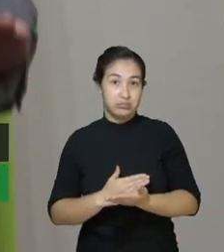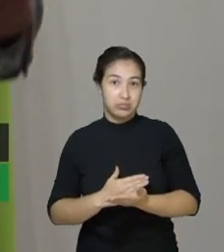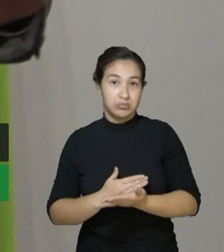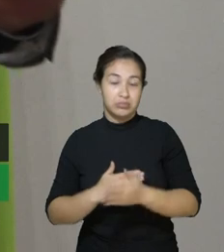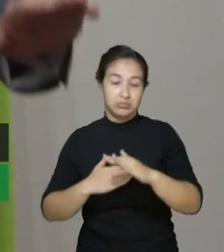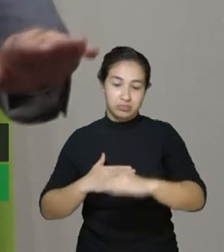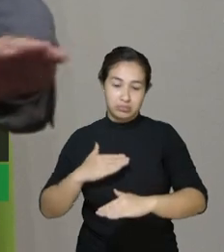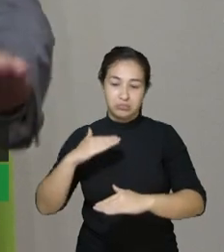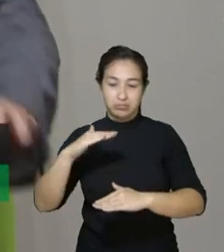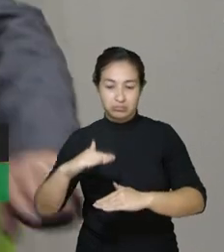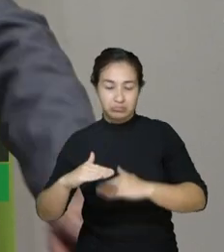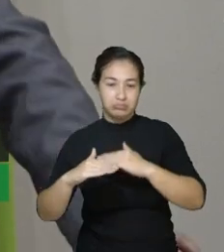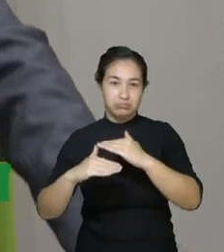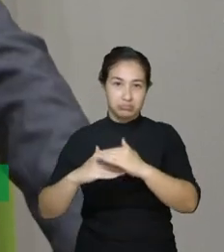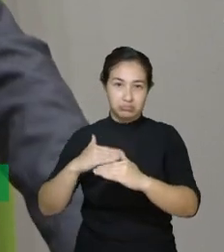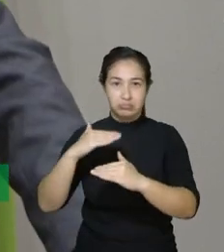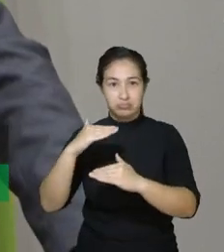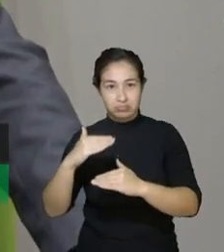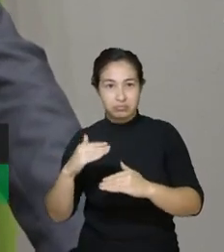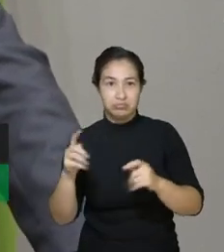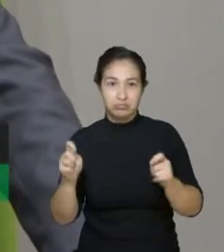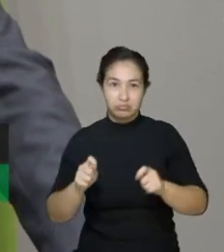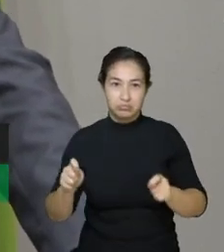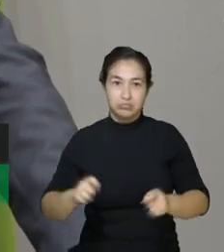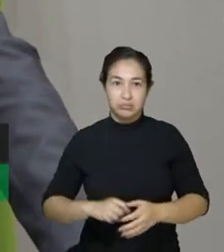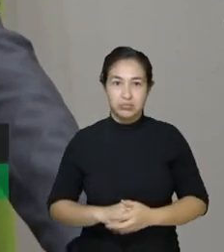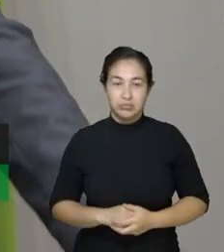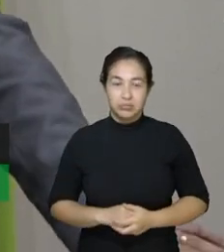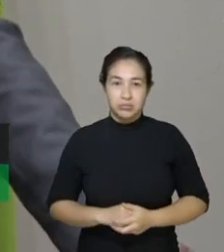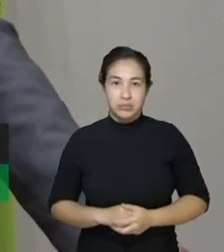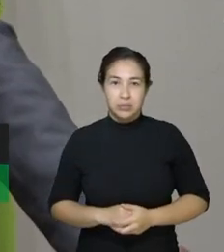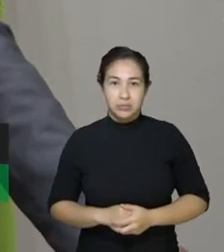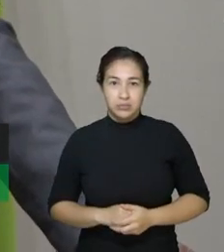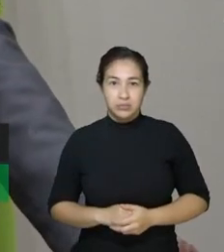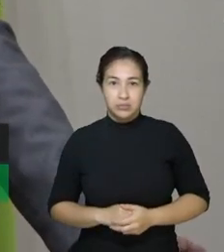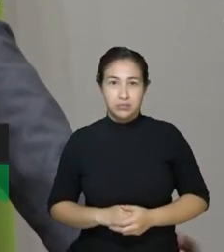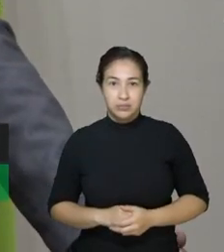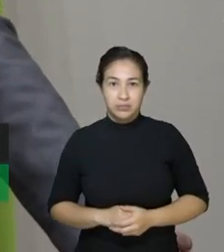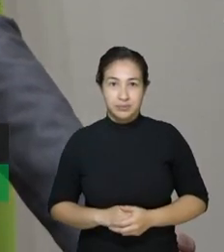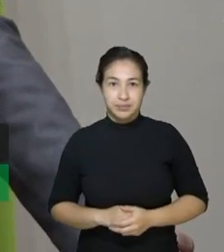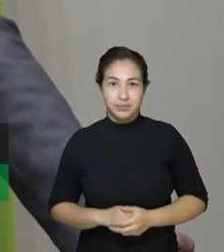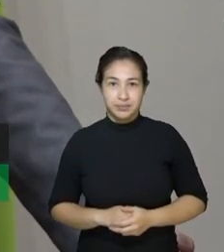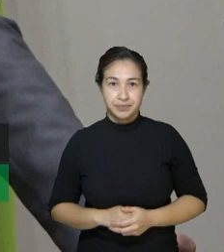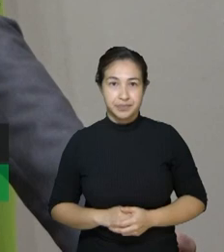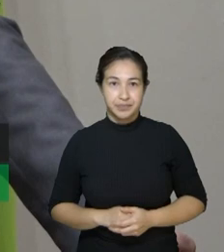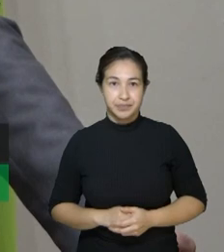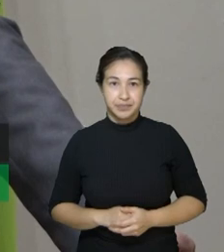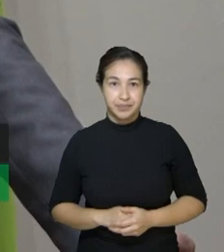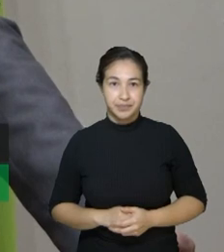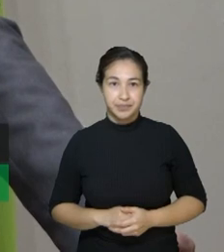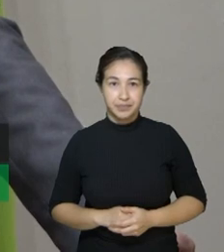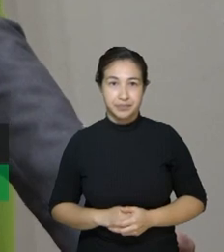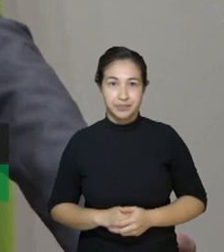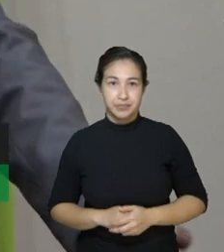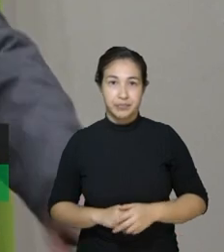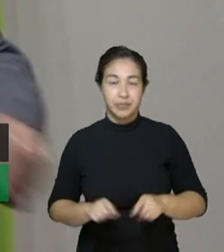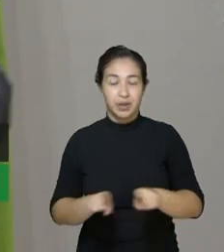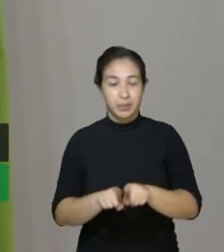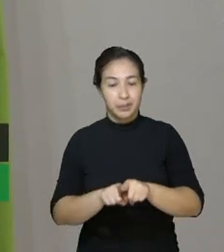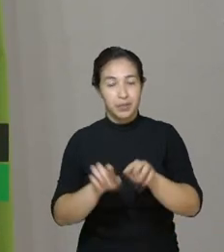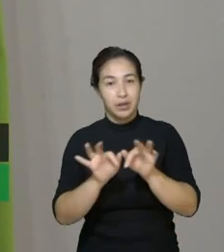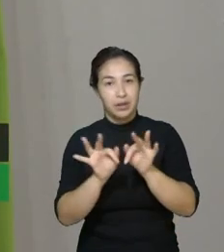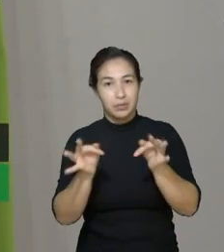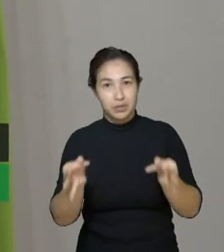degrau por degrau. E aí, deputado Ismael, a questão da simplicidade, a questão da